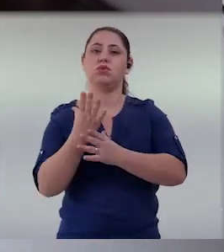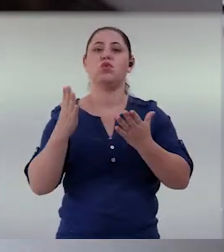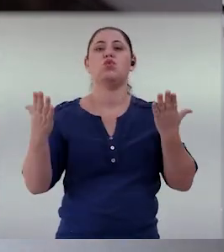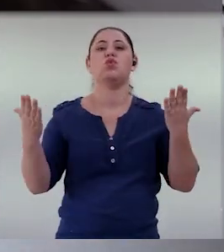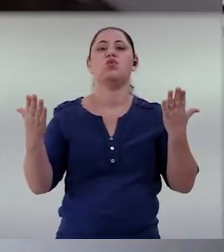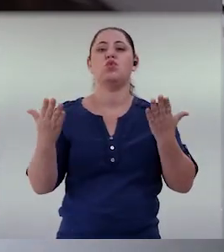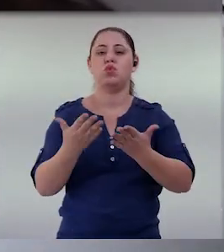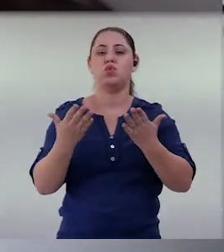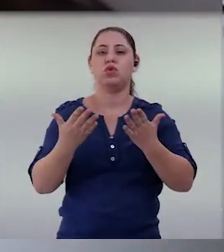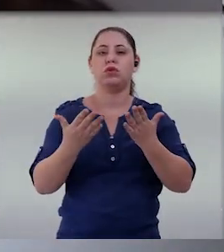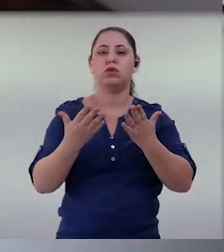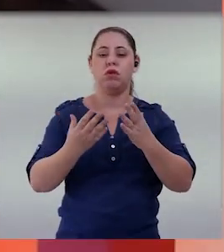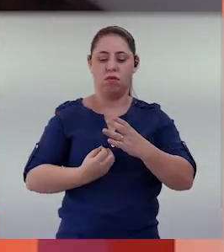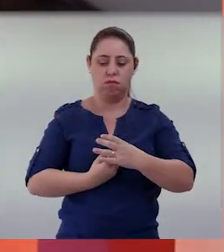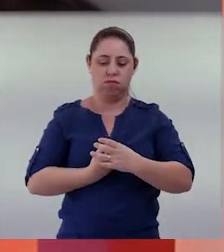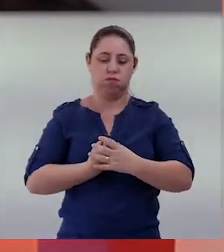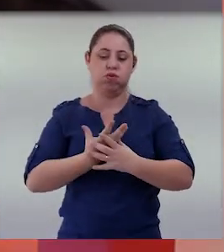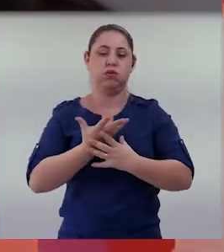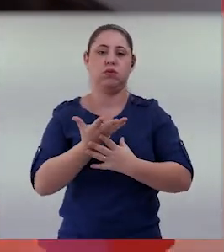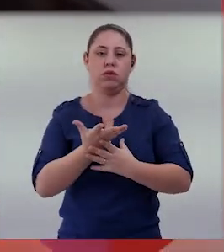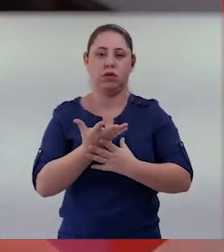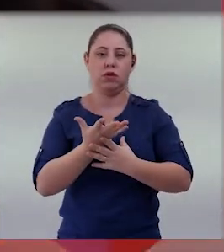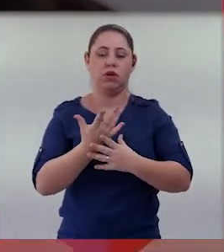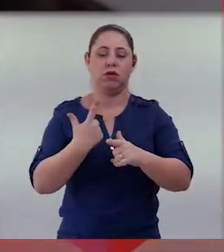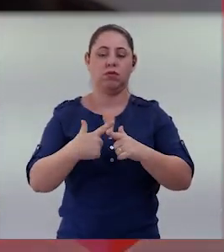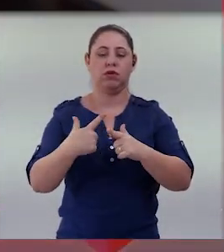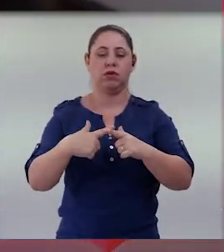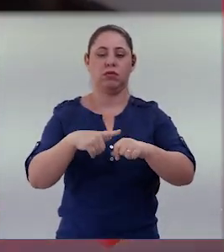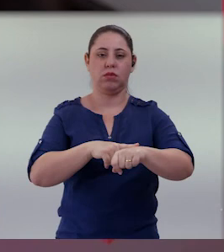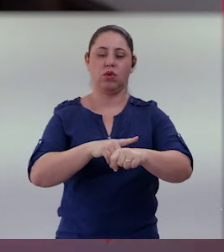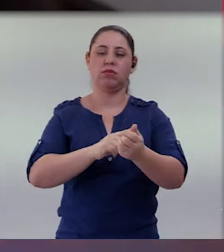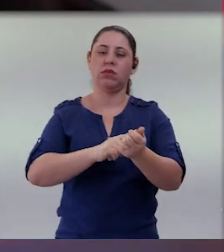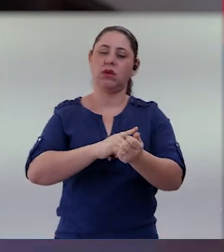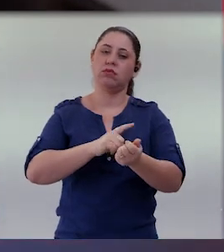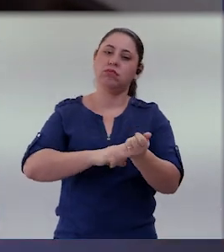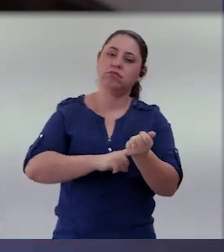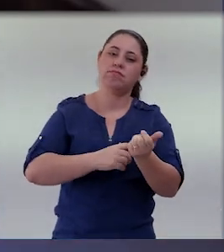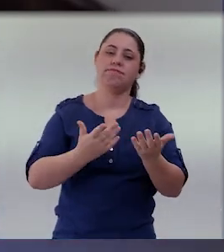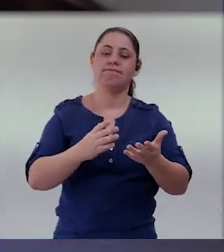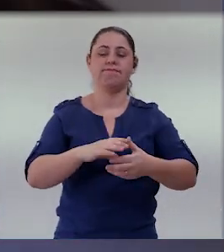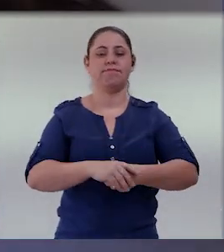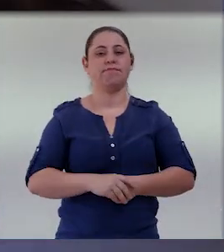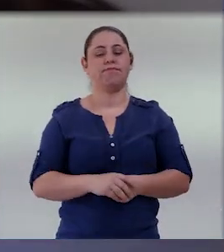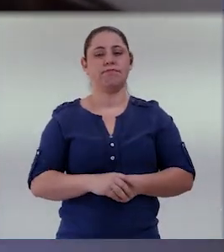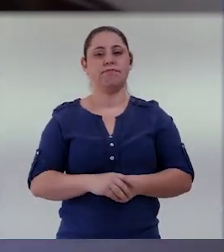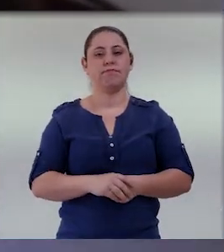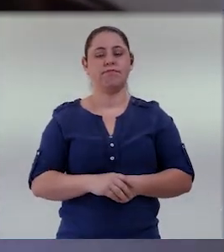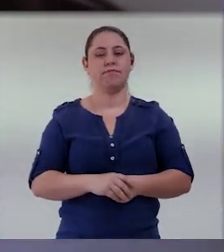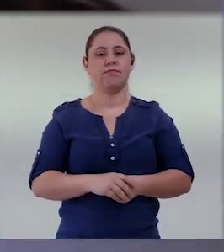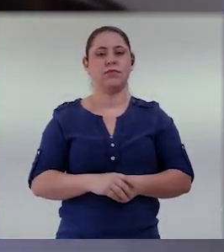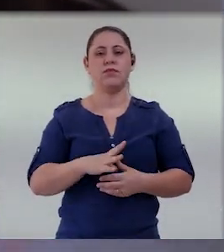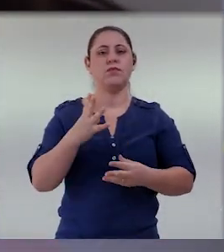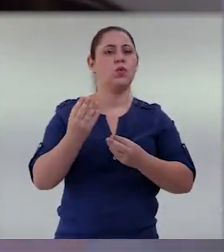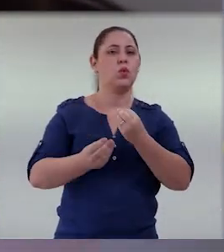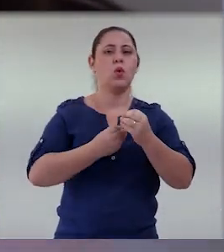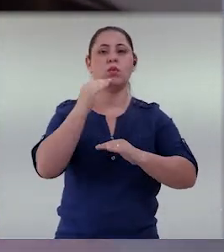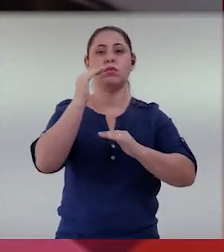elaboradas, pode ser que hoje venha à tona por conta de uma situação de estresse, como estamos passando hoje.